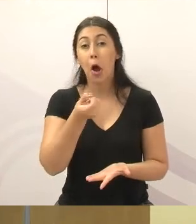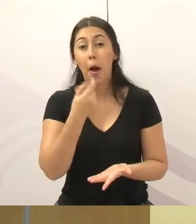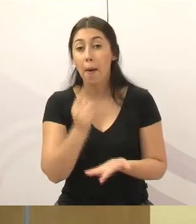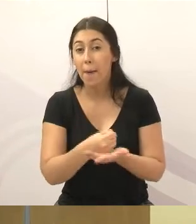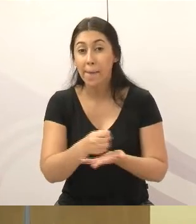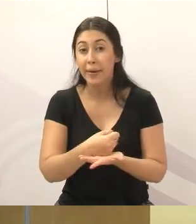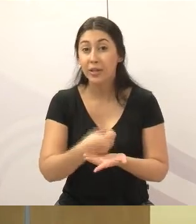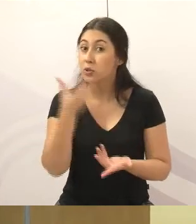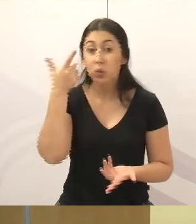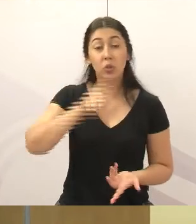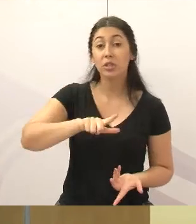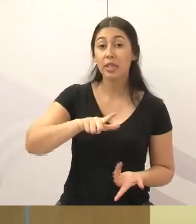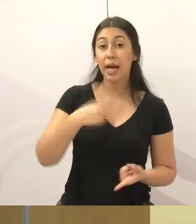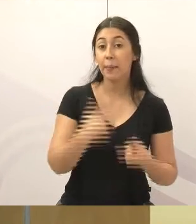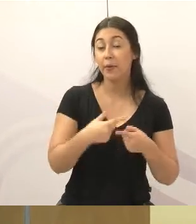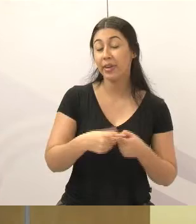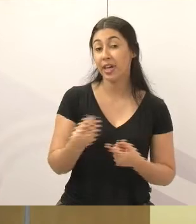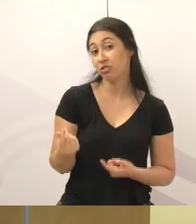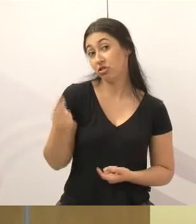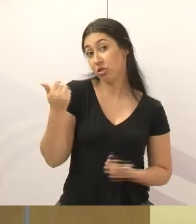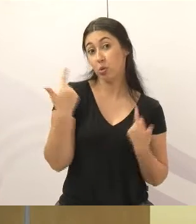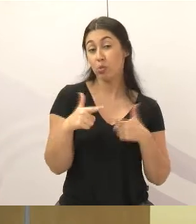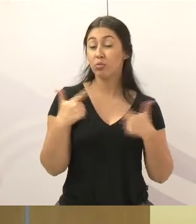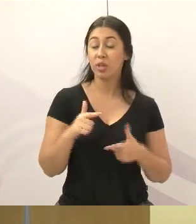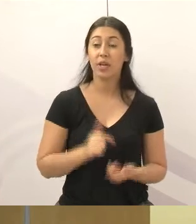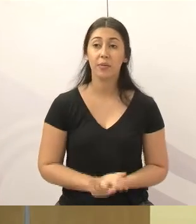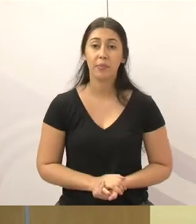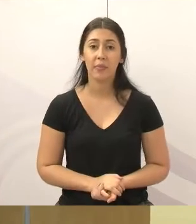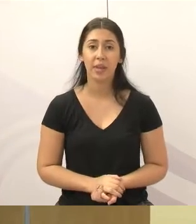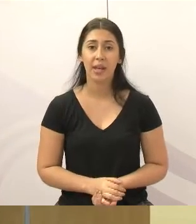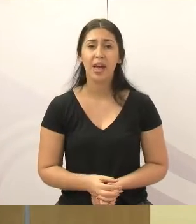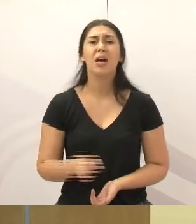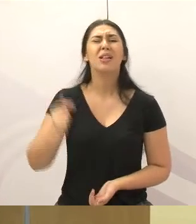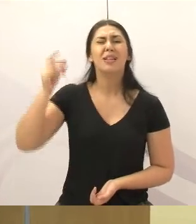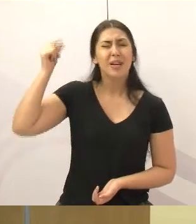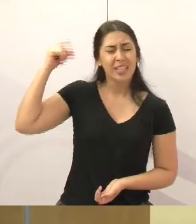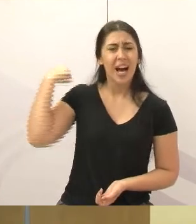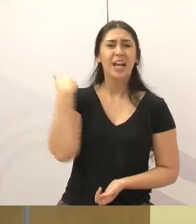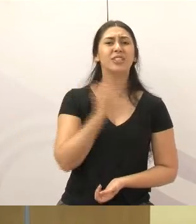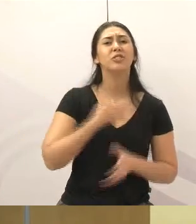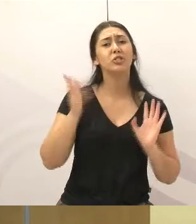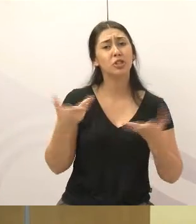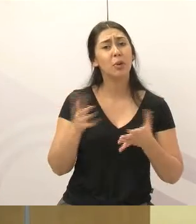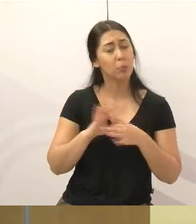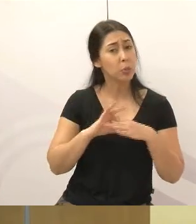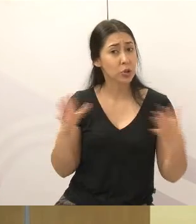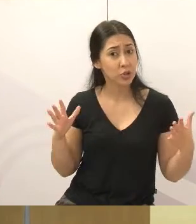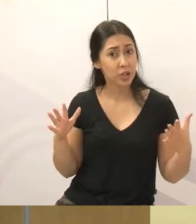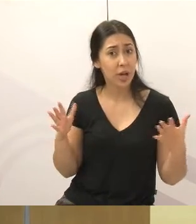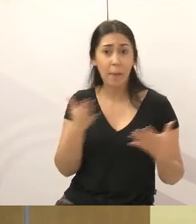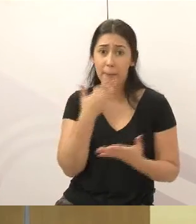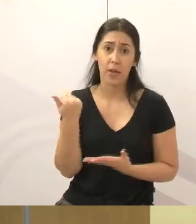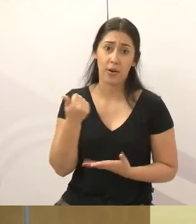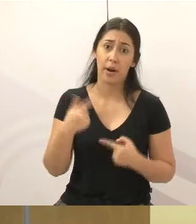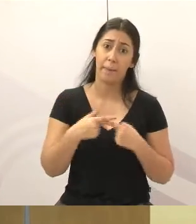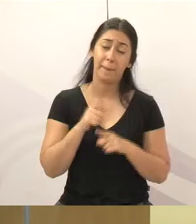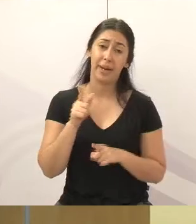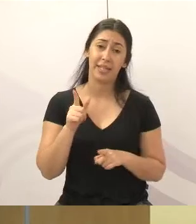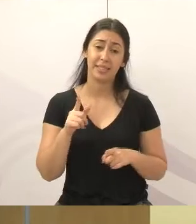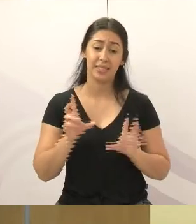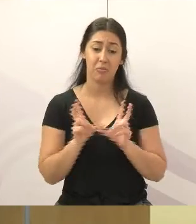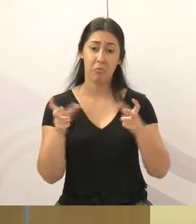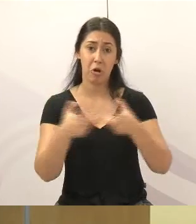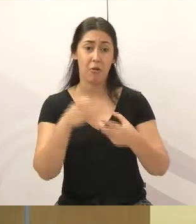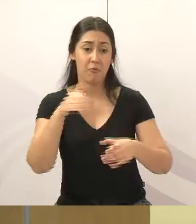Essa é a realidade. Por que se a gente teve a oportunidade lá atrás de melhorar isso para a população, por que a gente votou contra? Então a gente tem